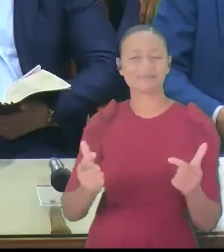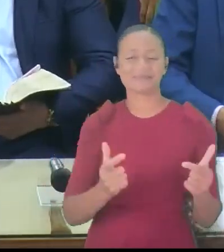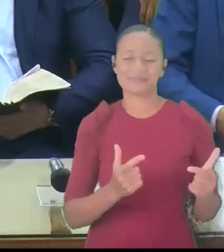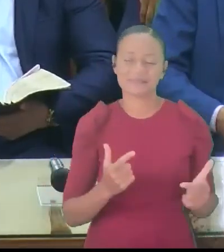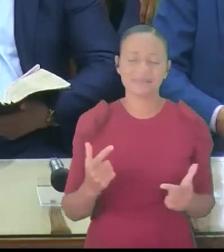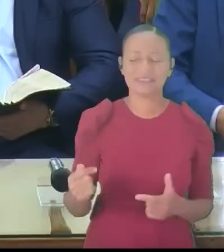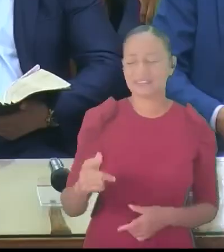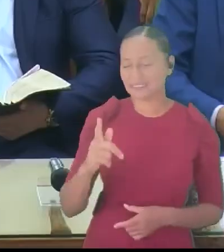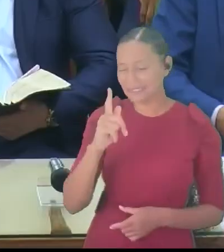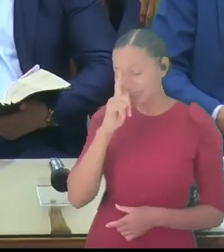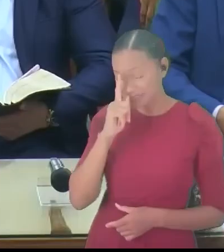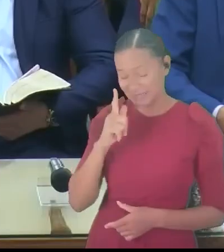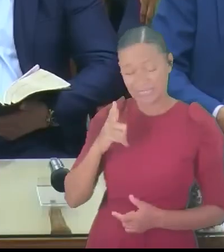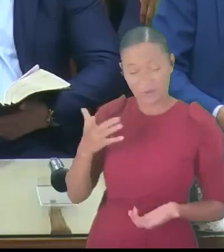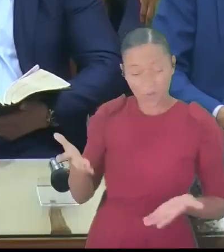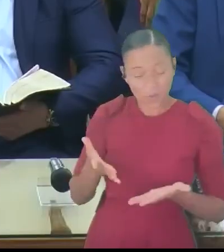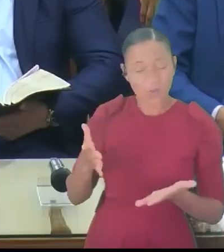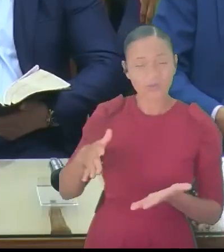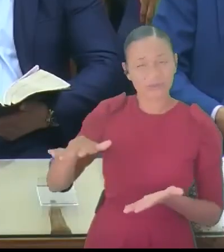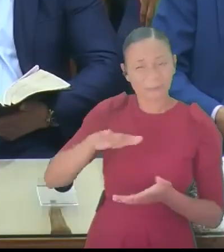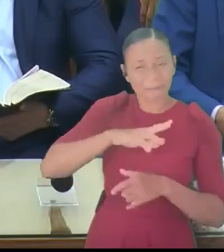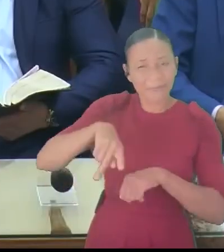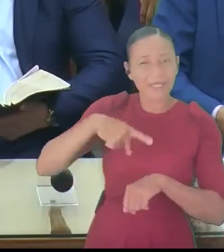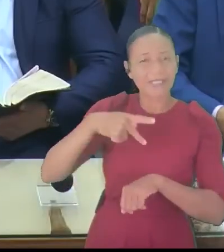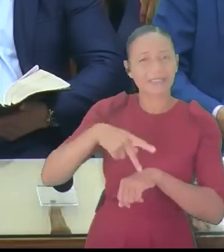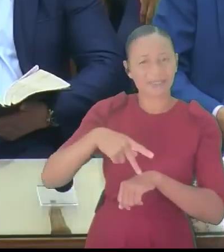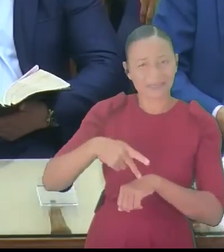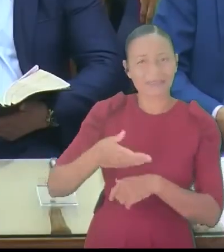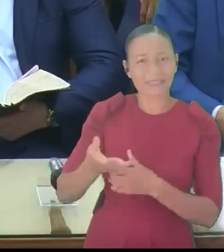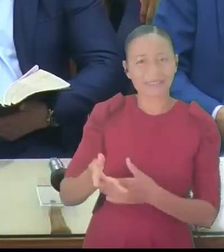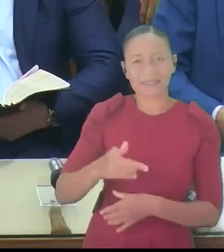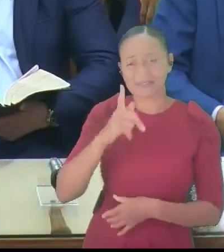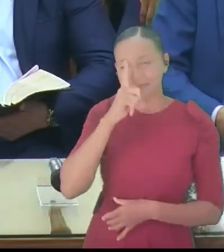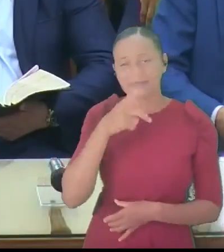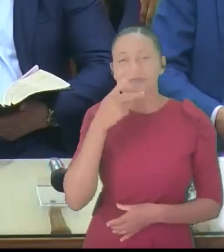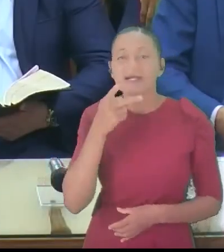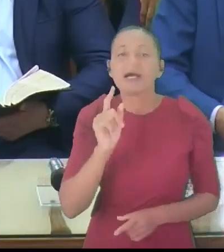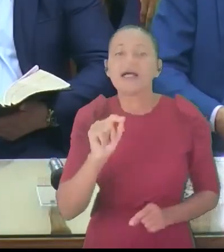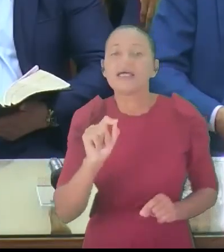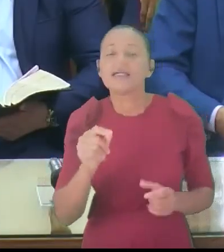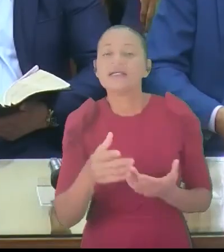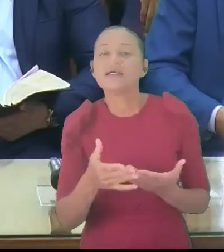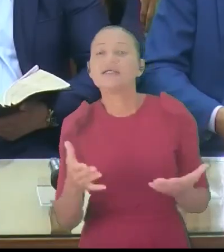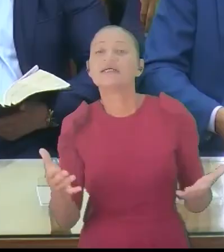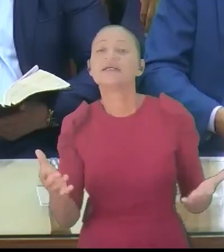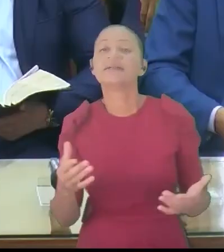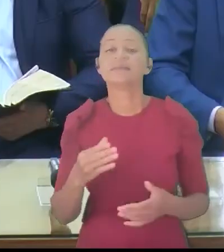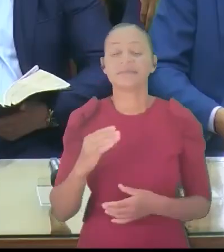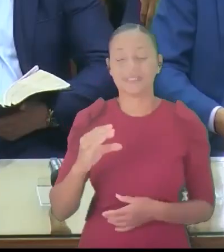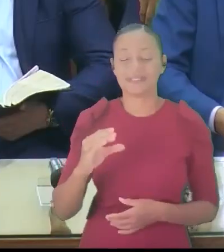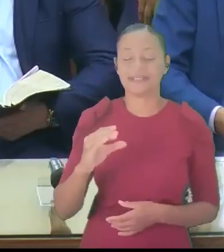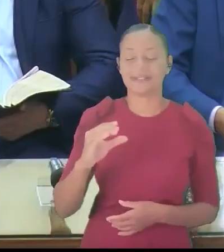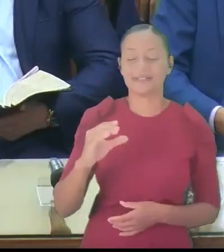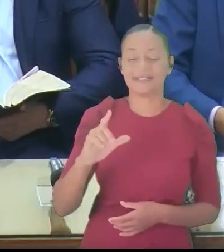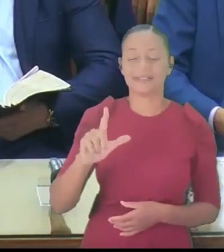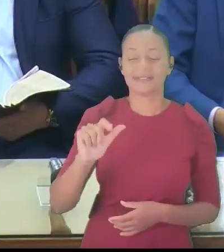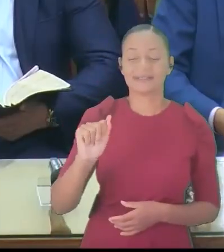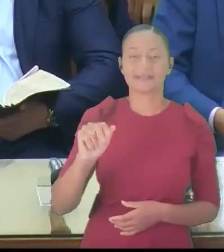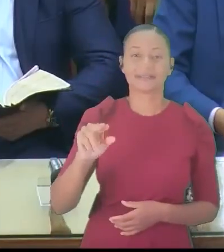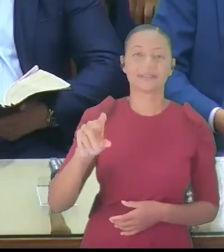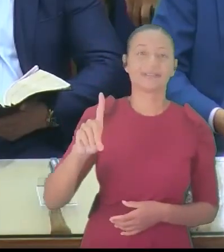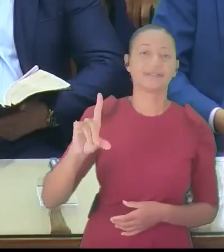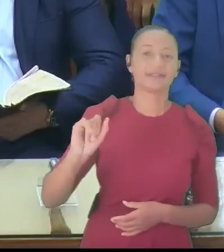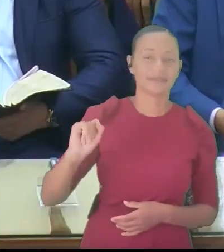grego que se fala hoje na Grécia, viu? Cadê a irmã? A irmã Cláudia, glória a Jesus, que é descendente de